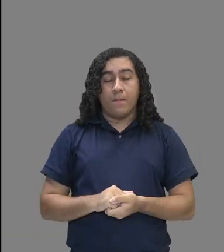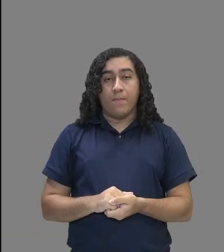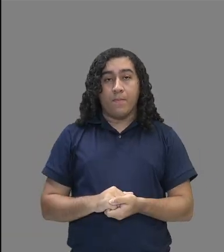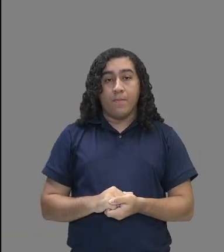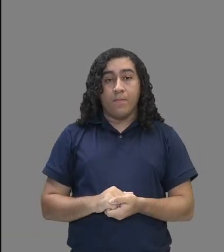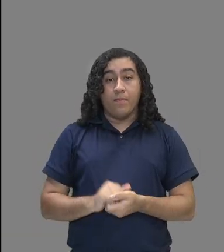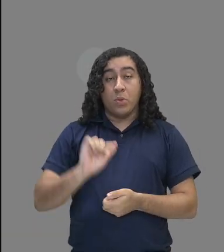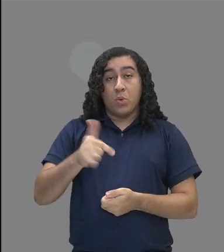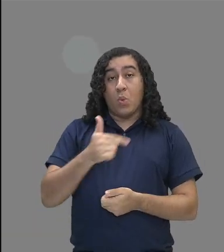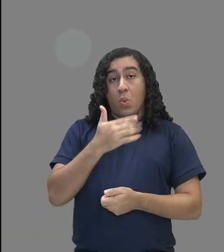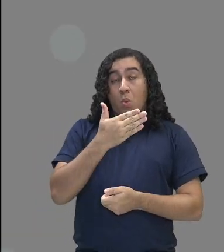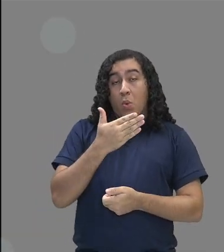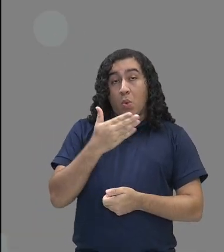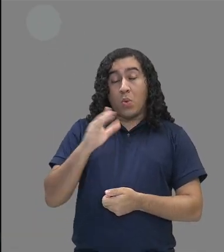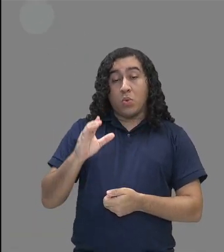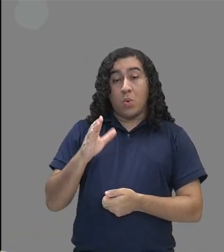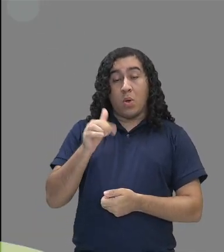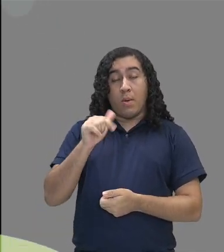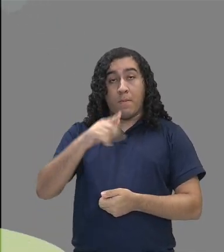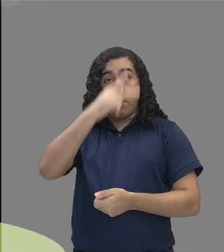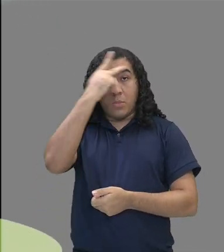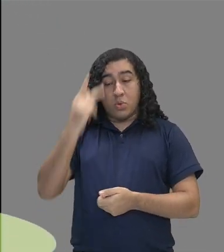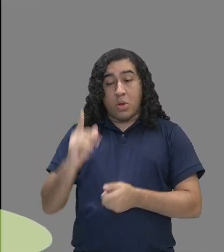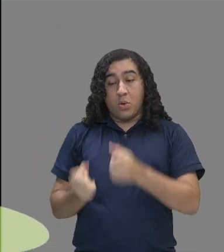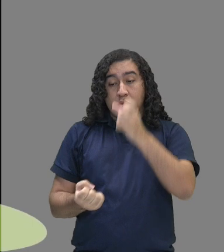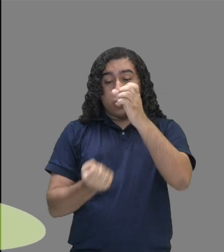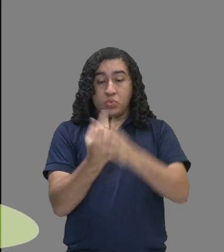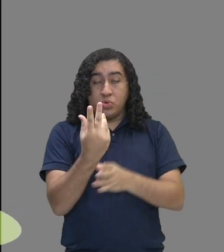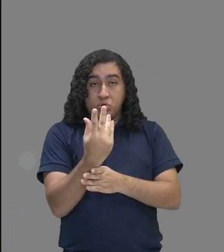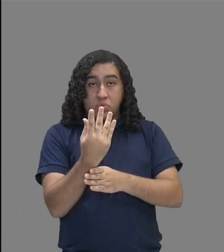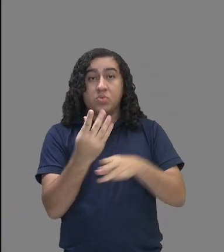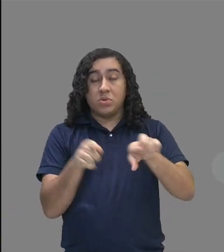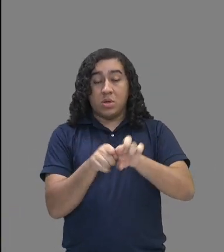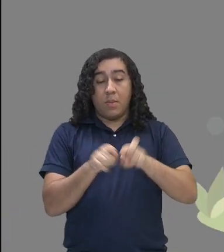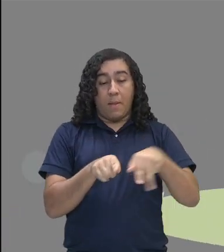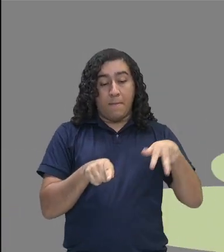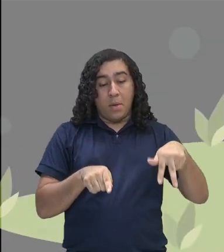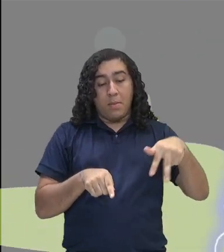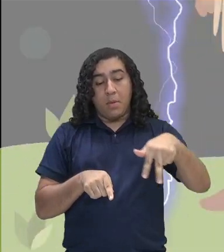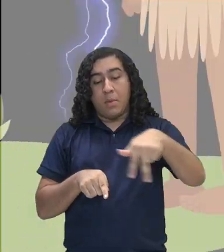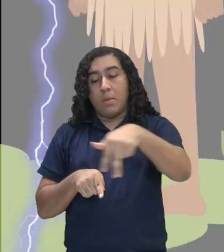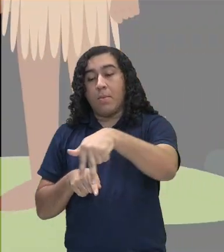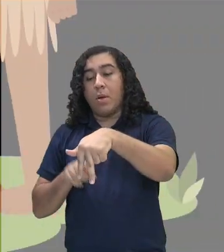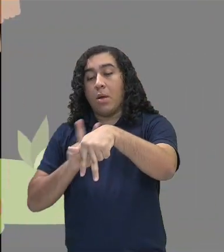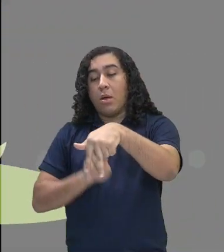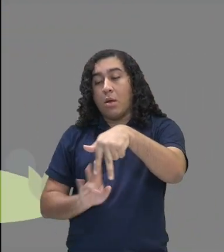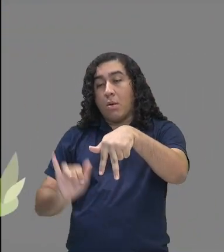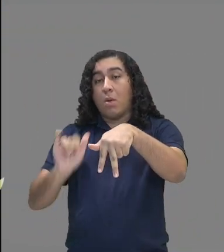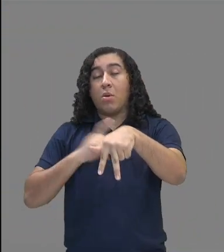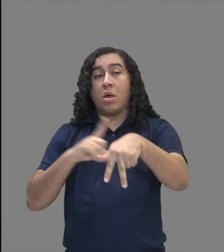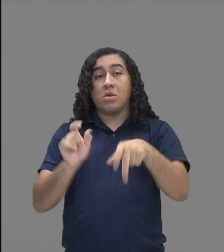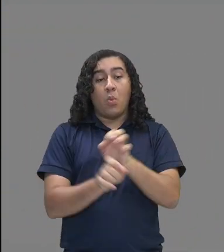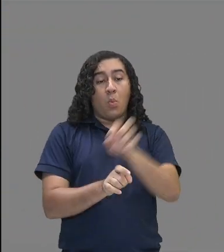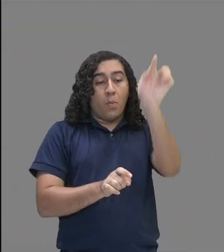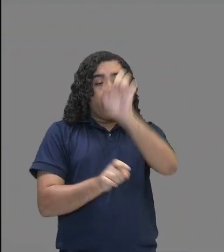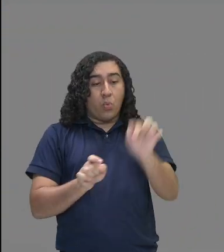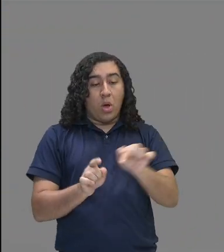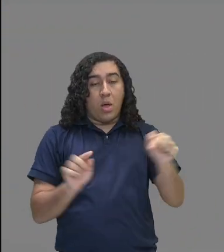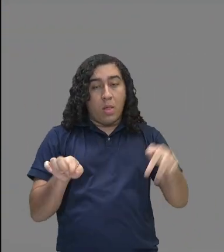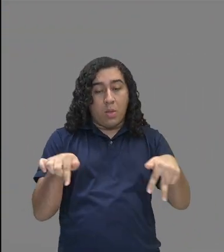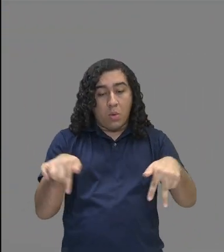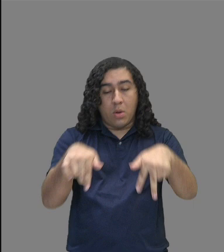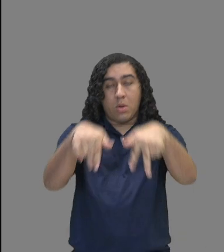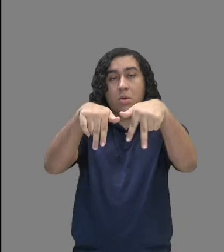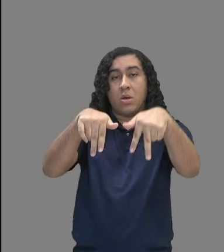Emeco, criatura de imenso poder criada por Iebá-Beló, então dirigiu-se ao terceiro trovão e com ele encontrou